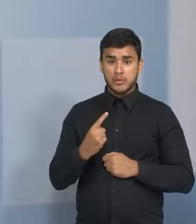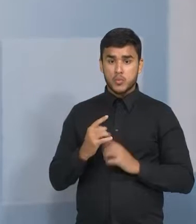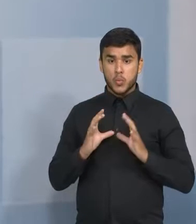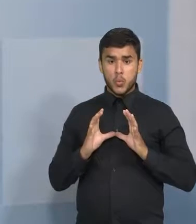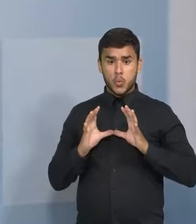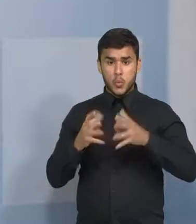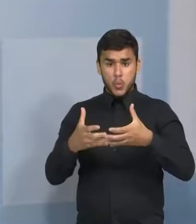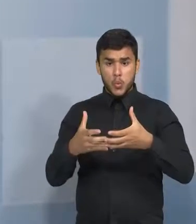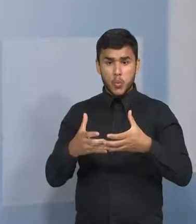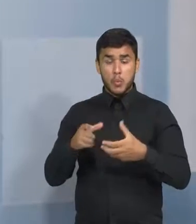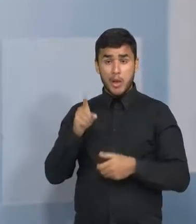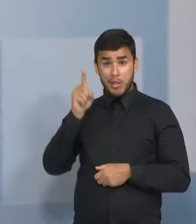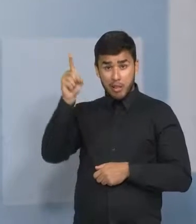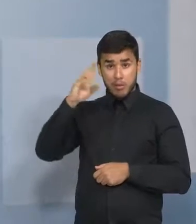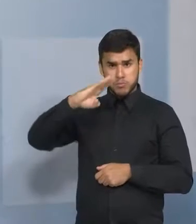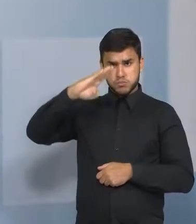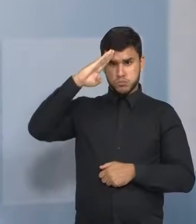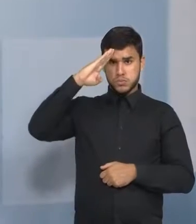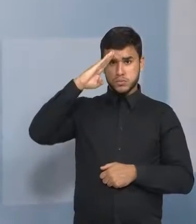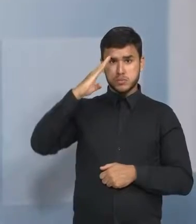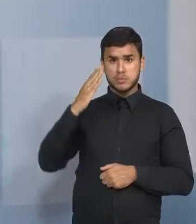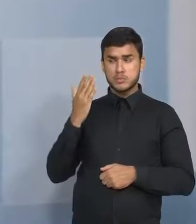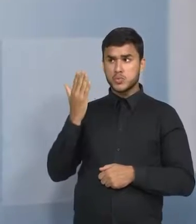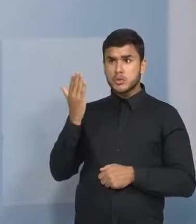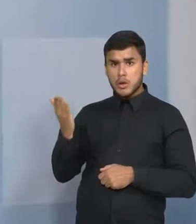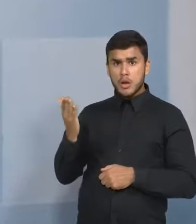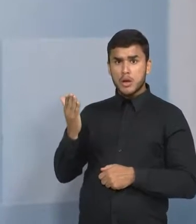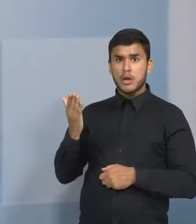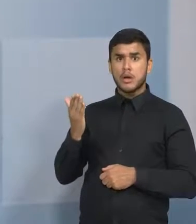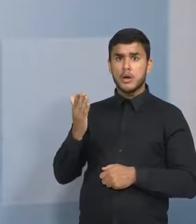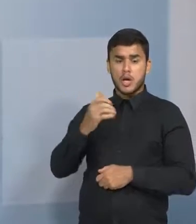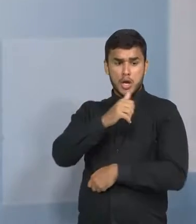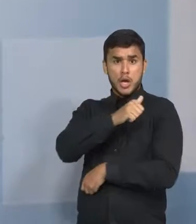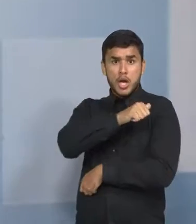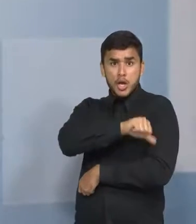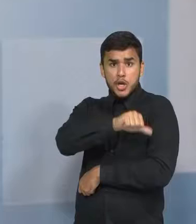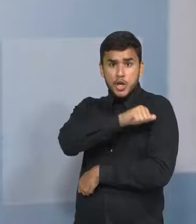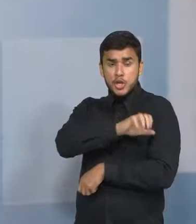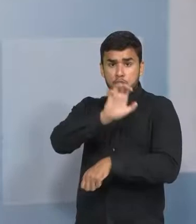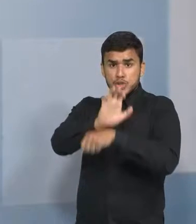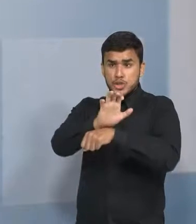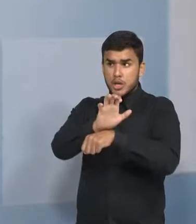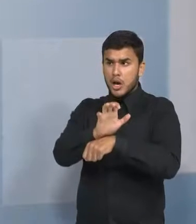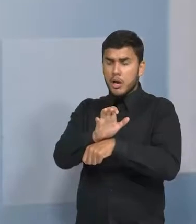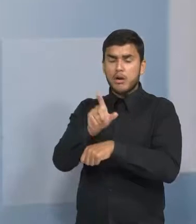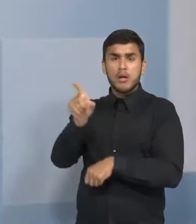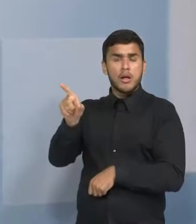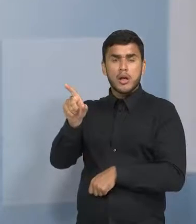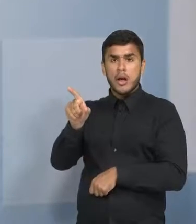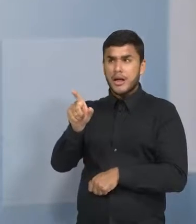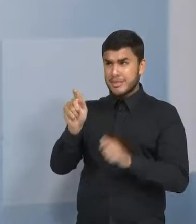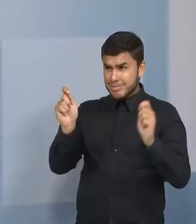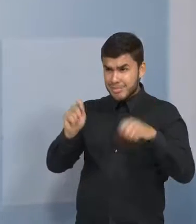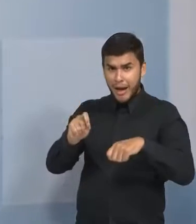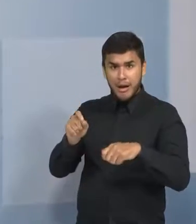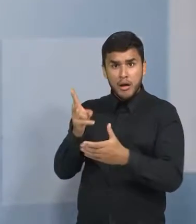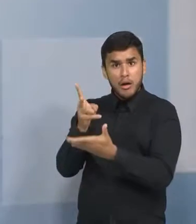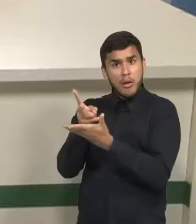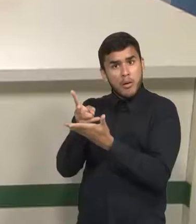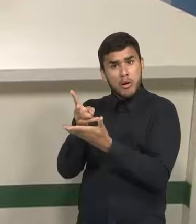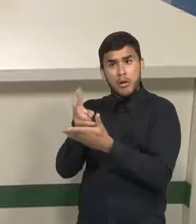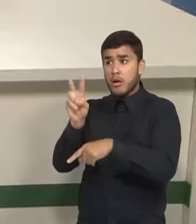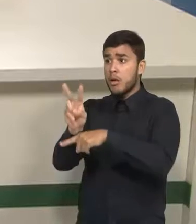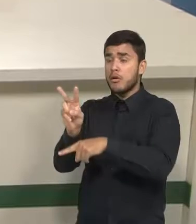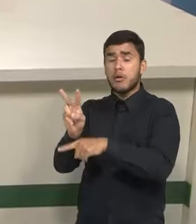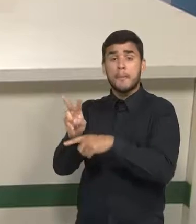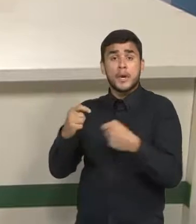federal do Rio de Janeiro, aquilo vira um caos completo. O Rio hoje depende... Literalmente. O Rio é muito fácil, né, Luiz? Porque